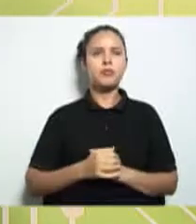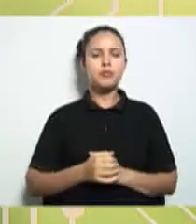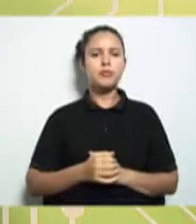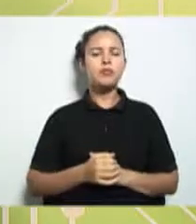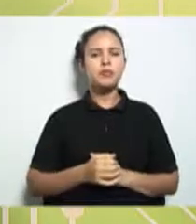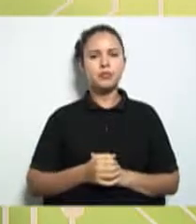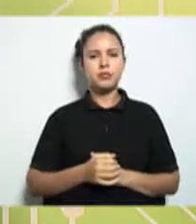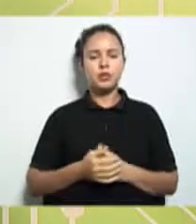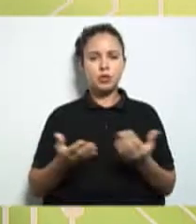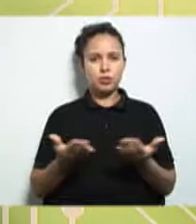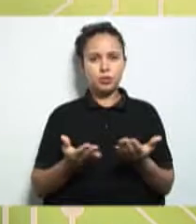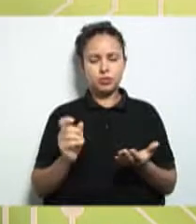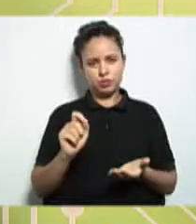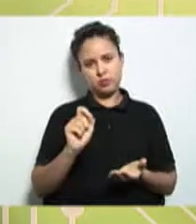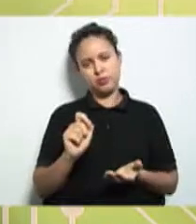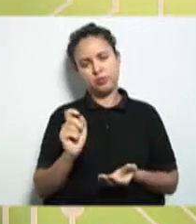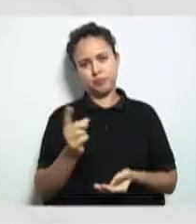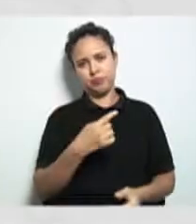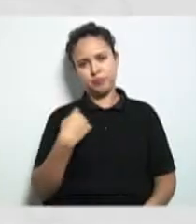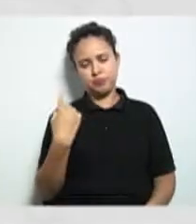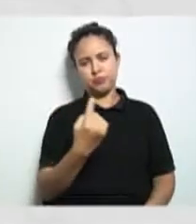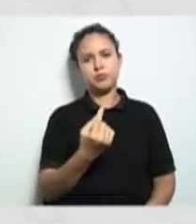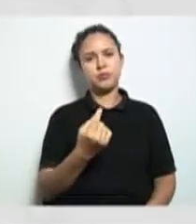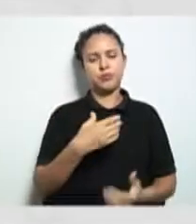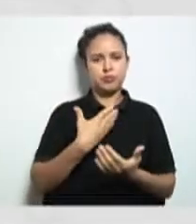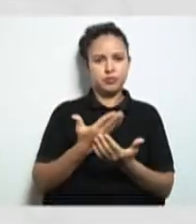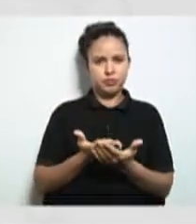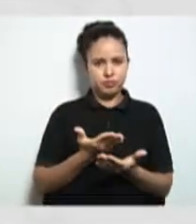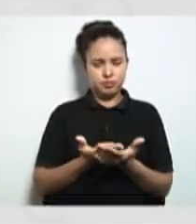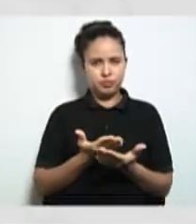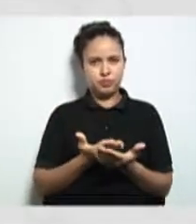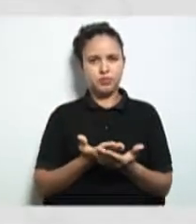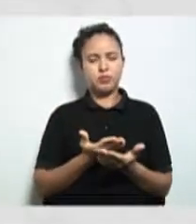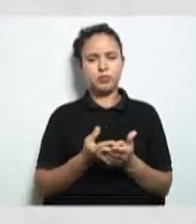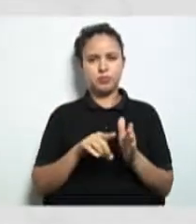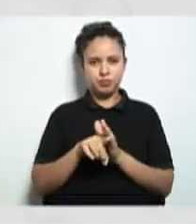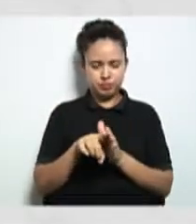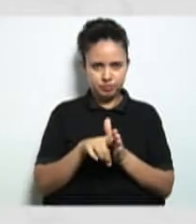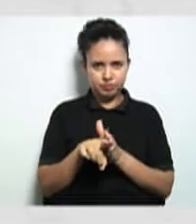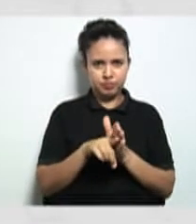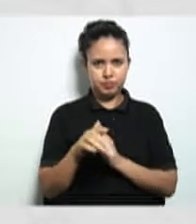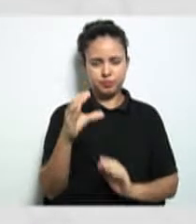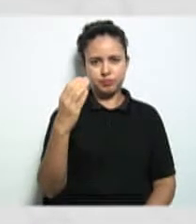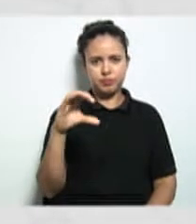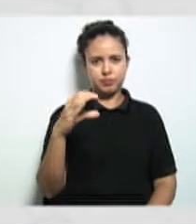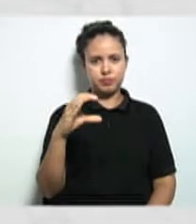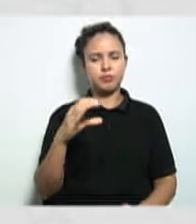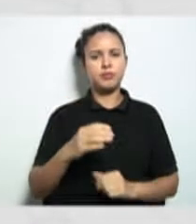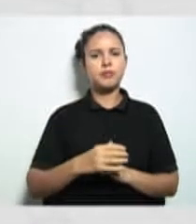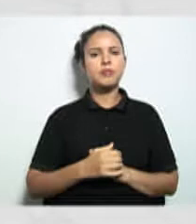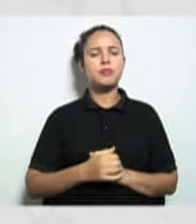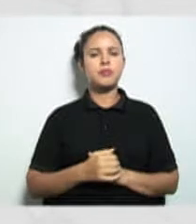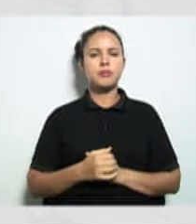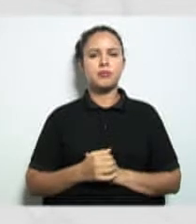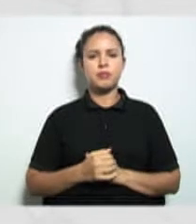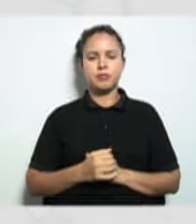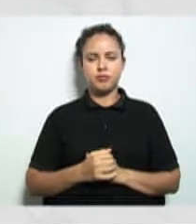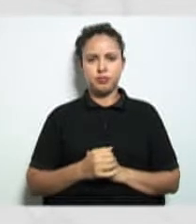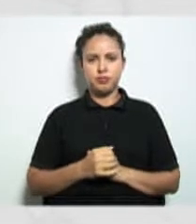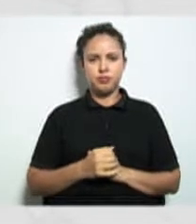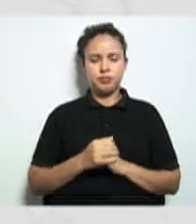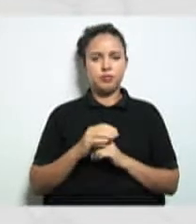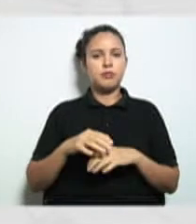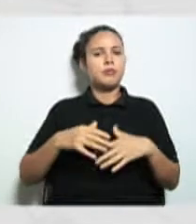de hoje, então, nós vamos estudar sobre pesquisa científica. Então, a